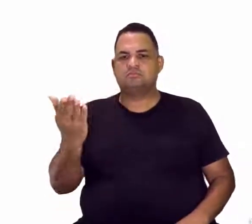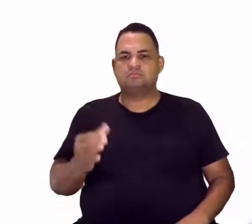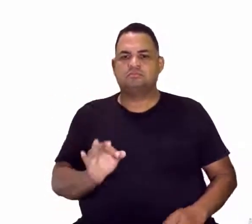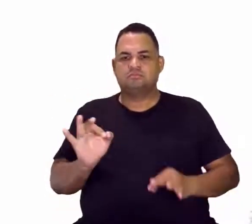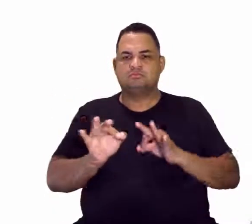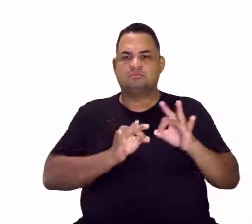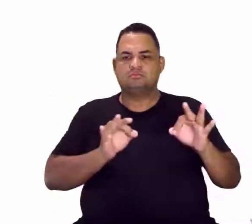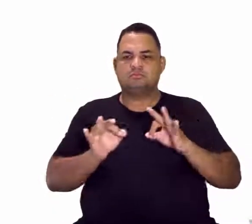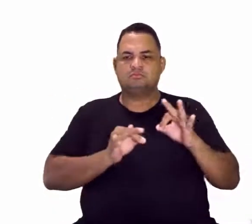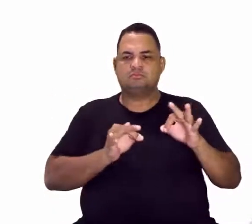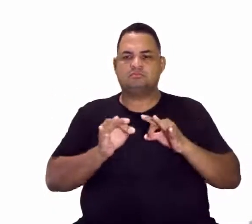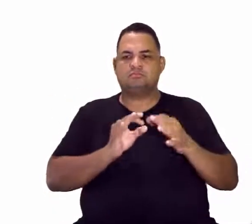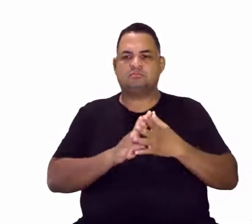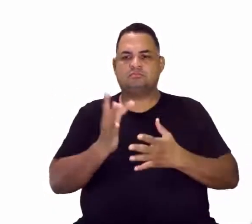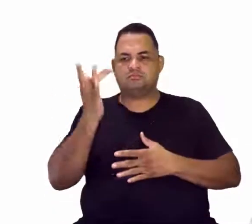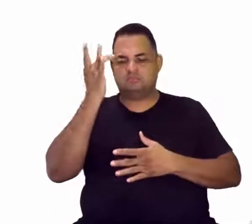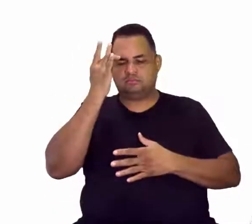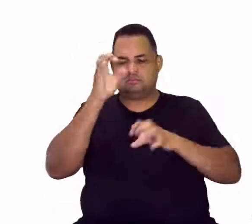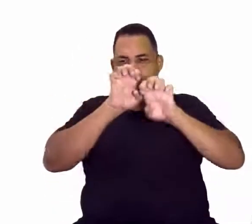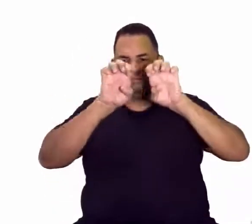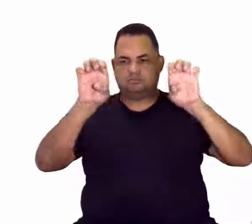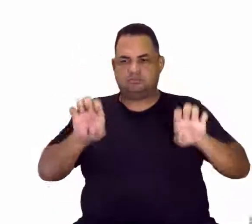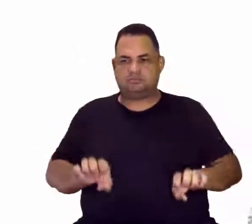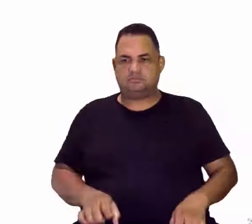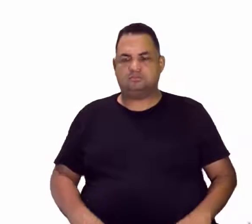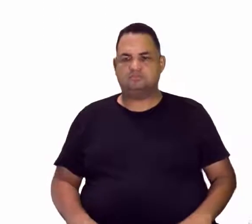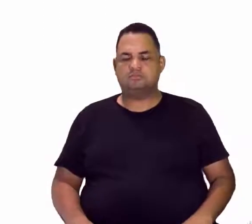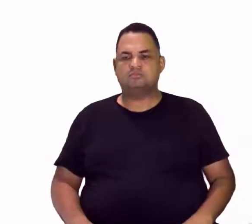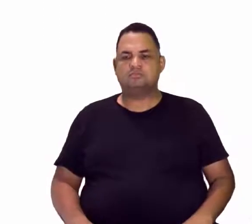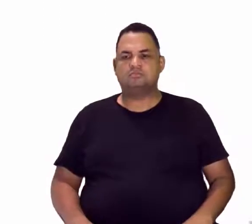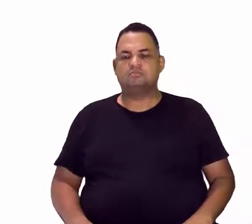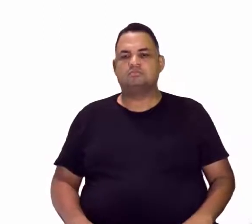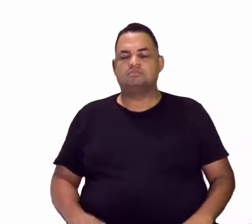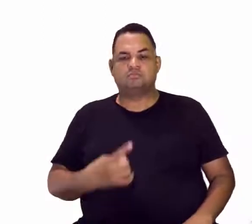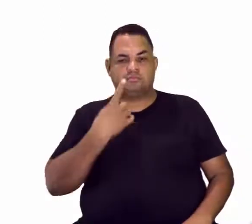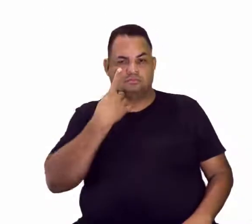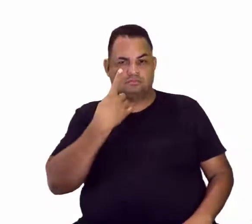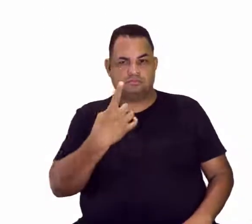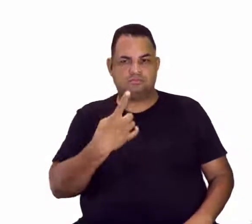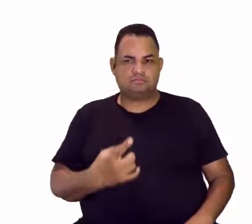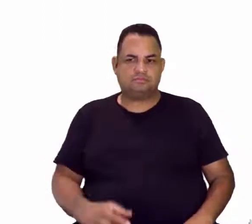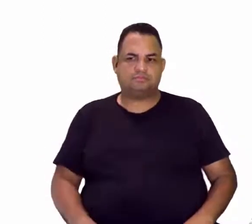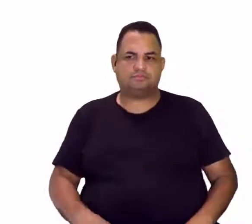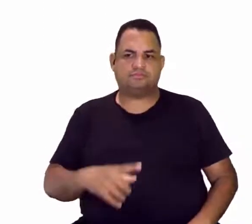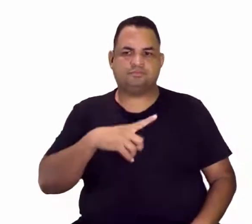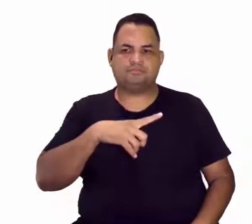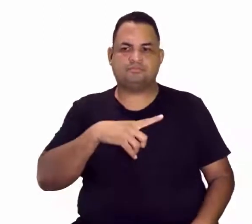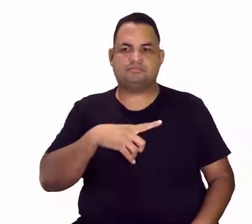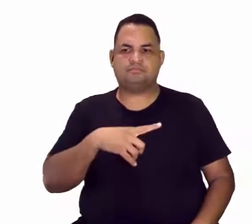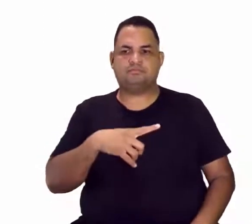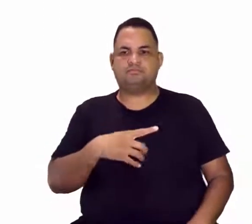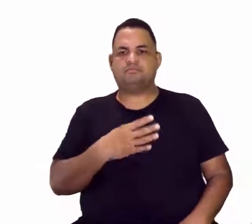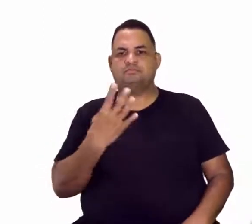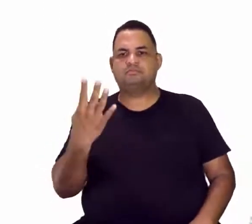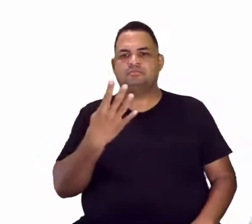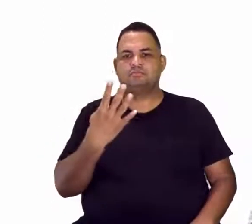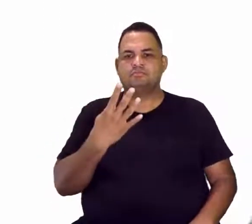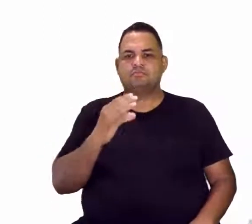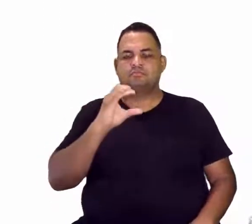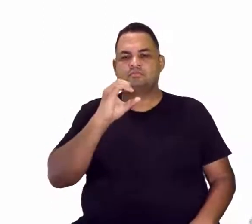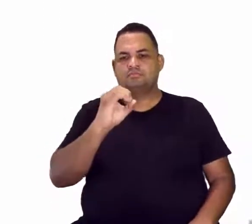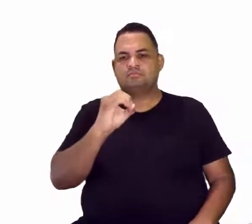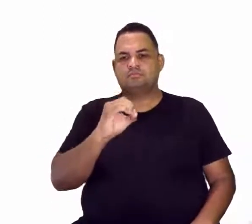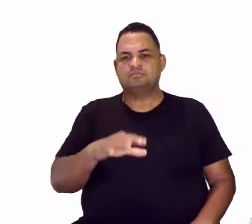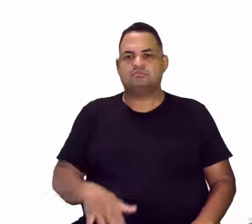montando aqui o que seria a fórmula estrutural, tá, galera? Observem que eu tenho os 4